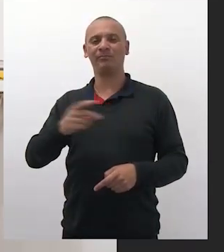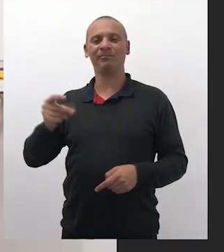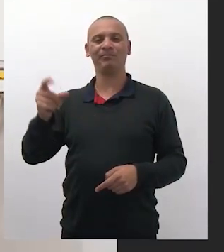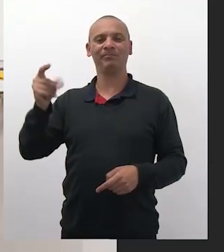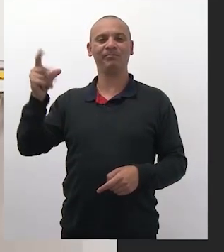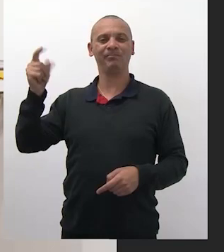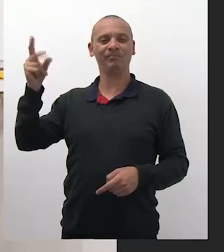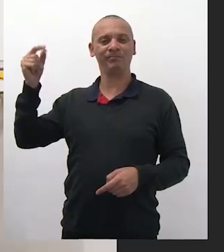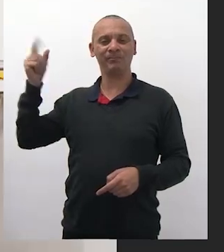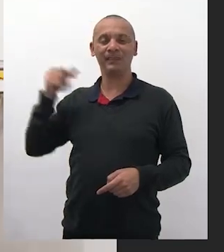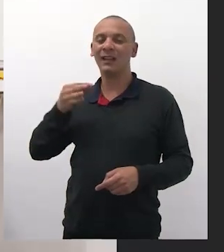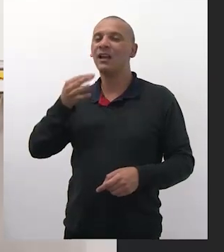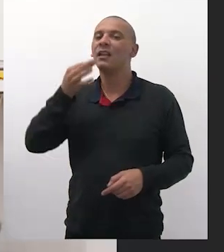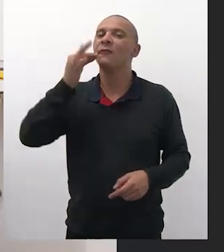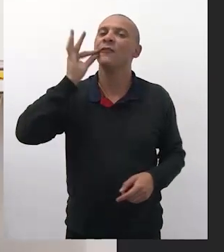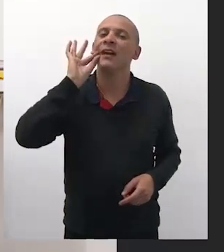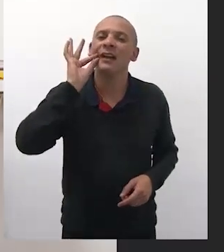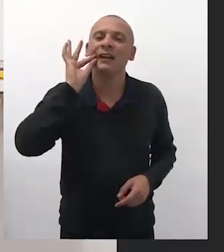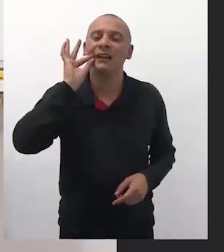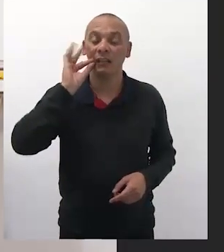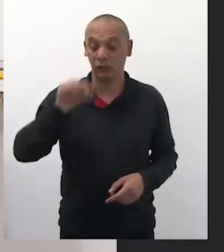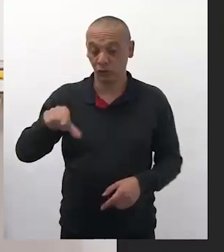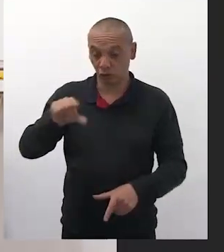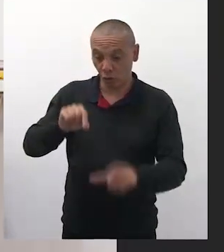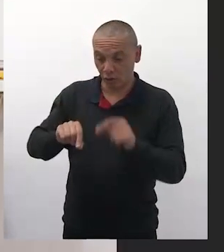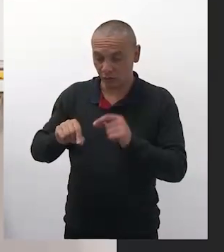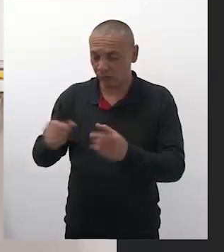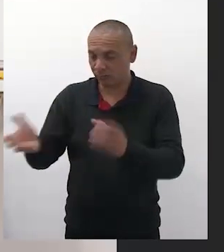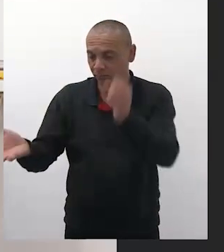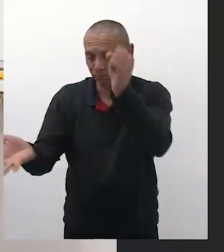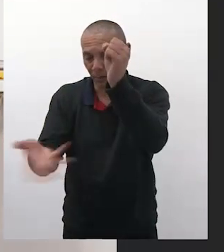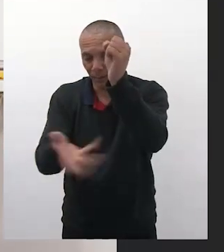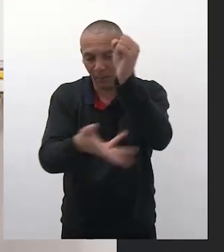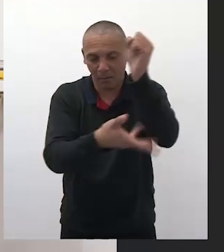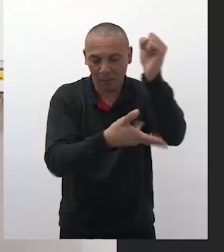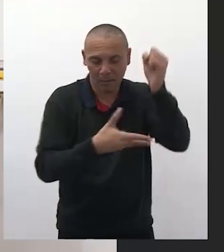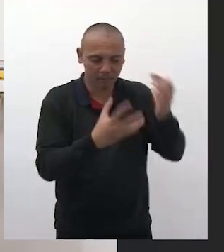né? O café eles colhiam ali mesmo,